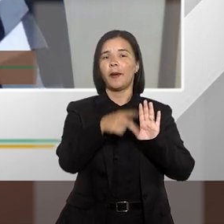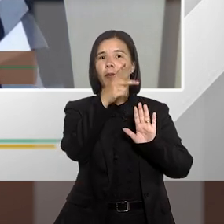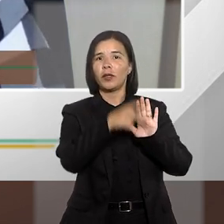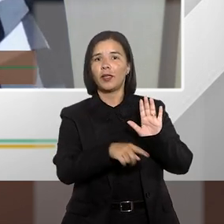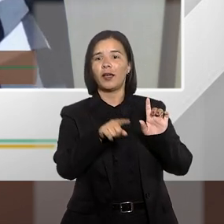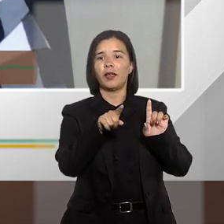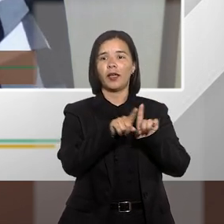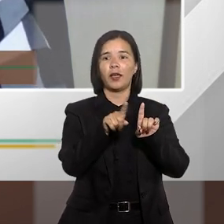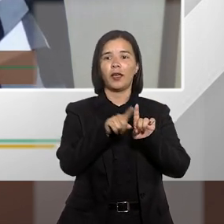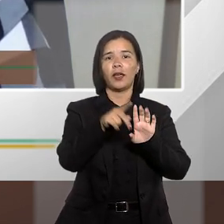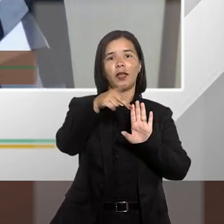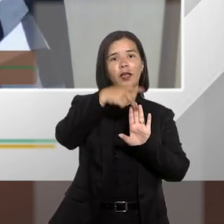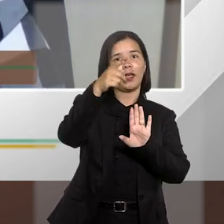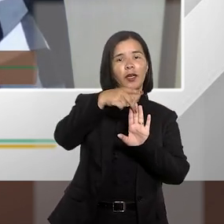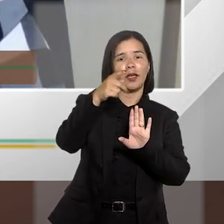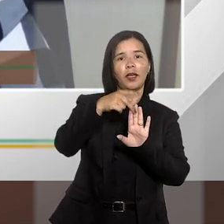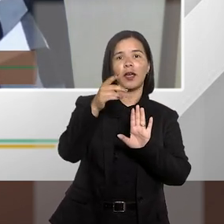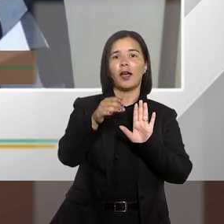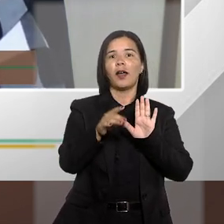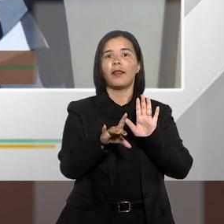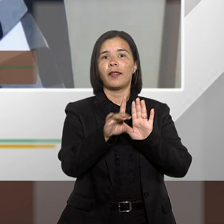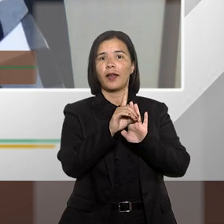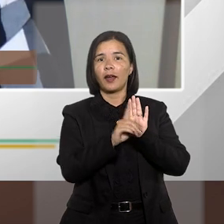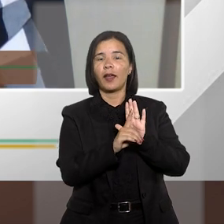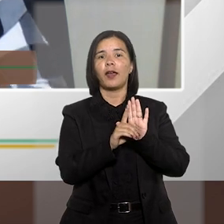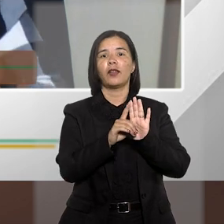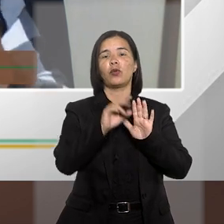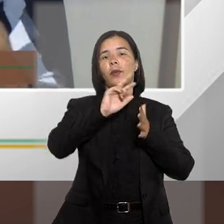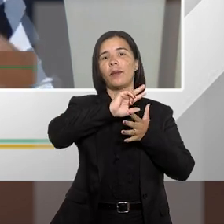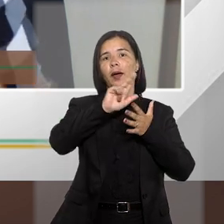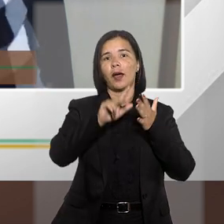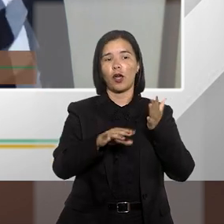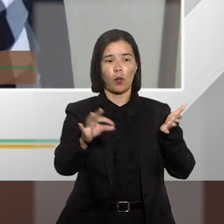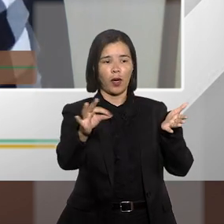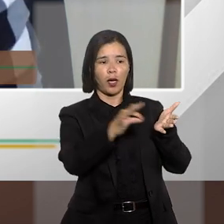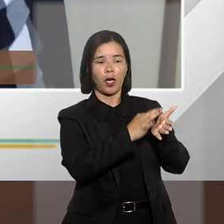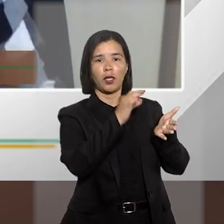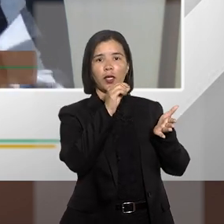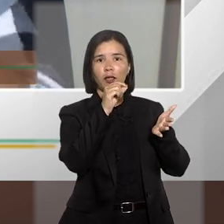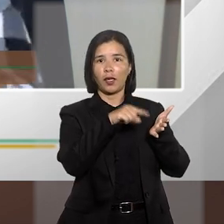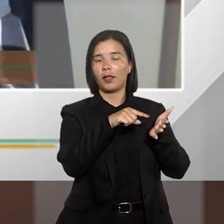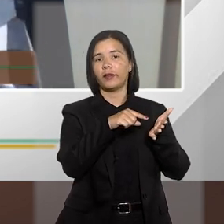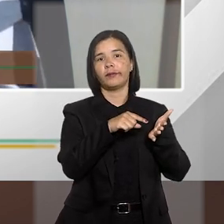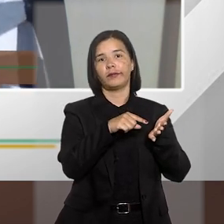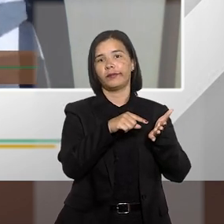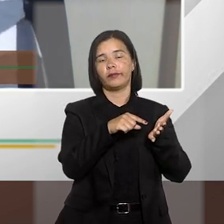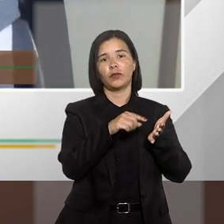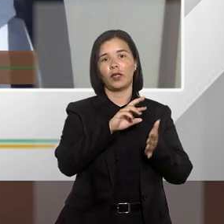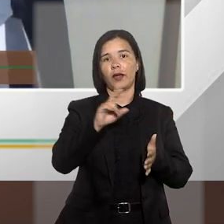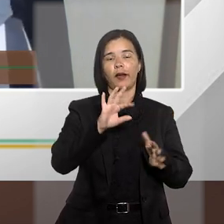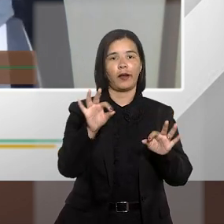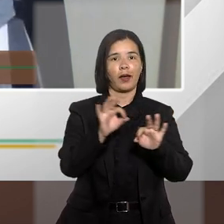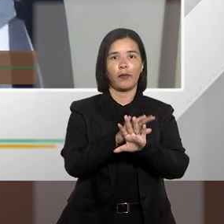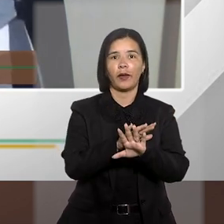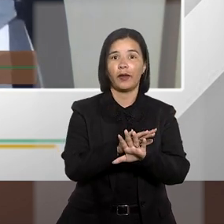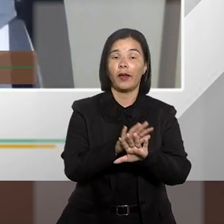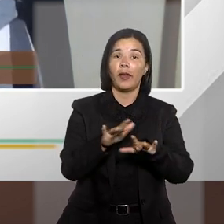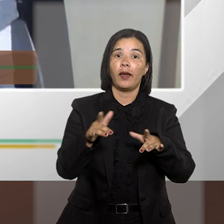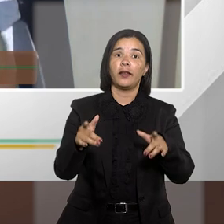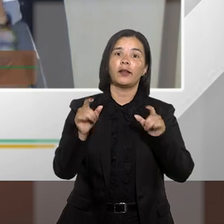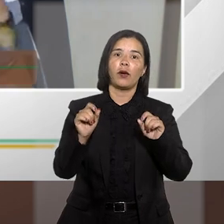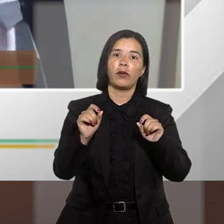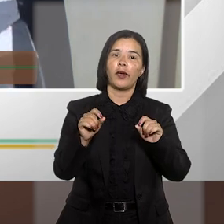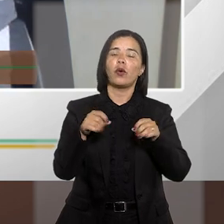decreto, foram instrumentos muito fáceis e foram derrubados, né? Uma canetada deixaram de existir. E como ela acaba